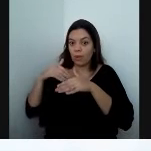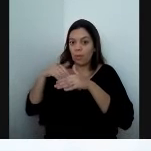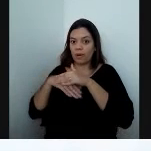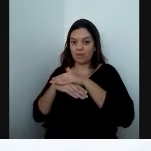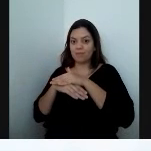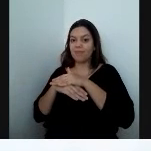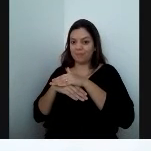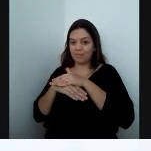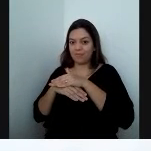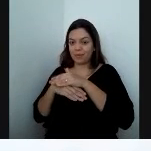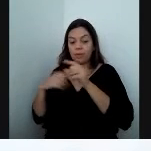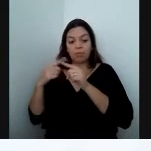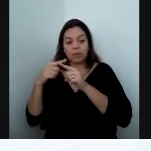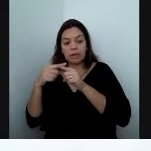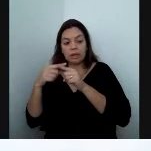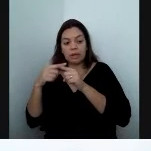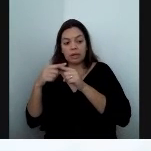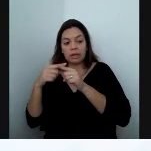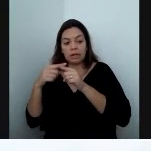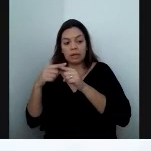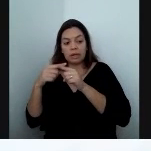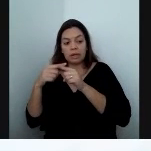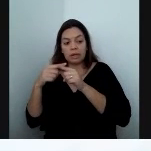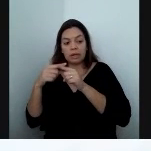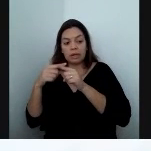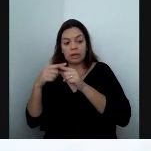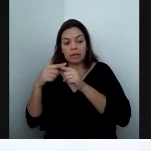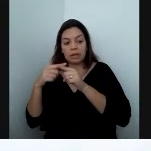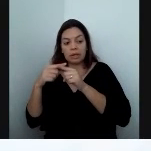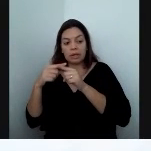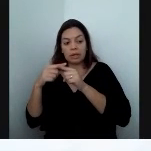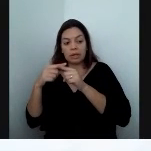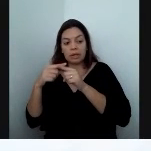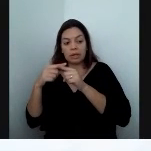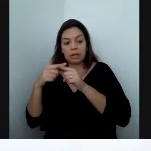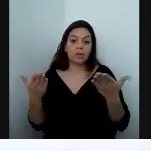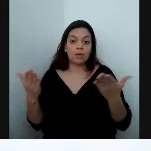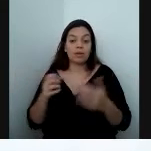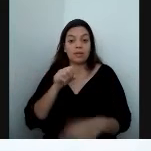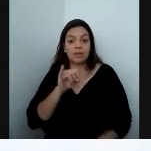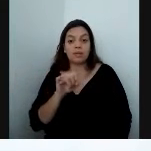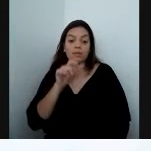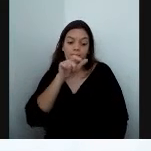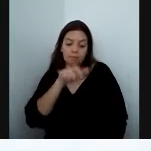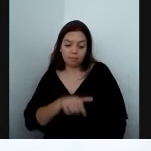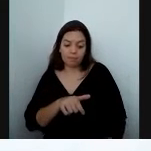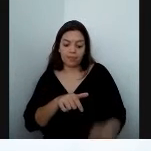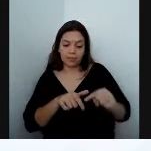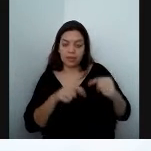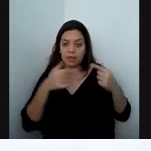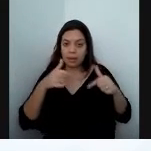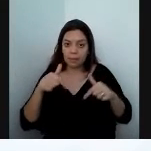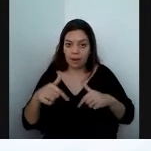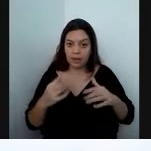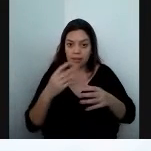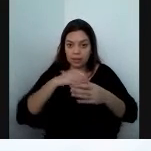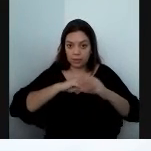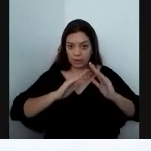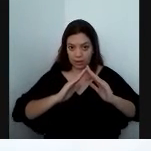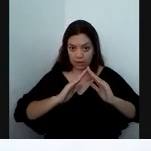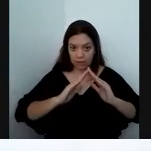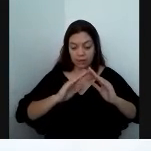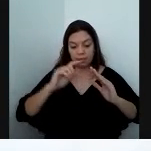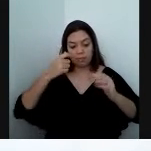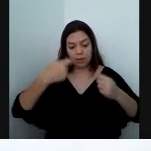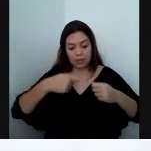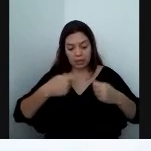trabalhador, a luz é do trabalhador, a comida ele vai ter que pagar do próprio bolso, se não tiver uma compensação. E